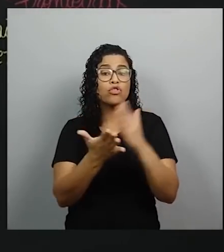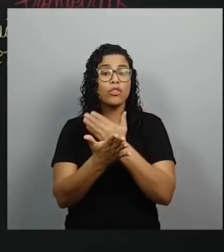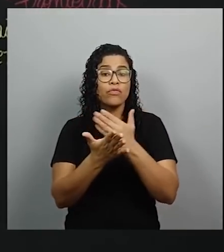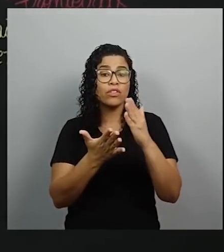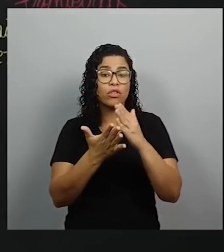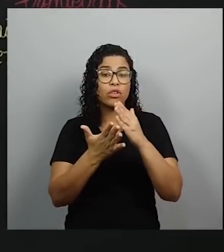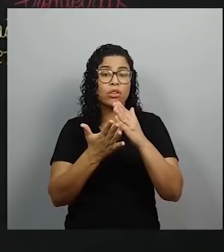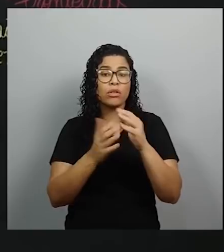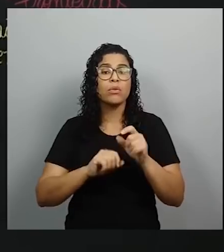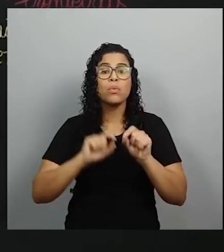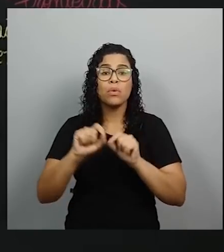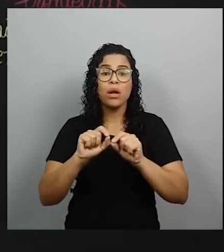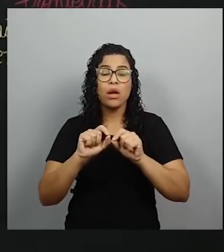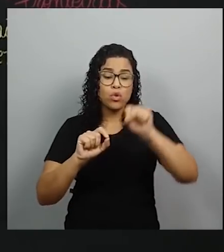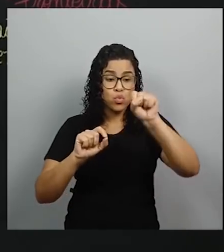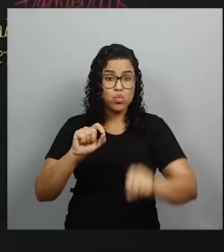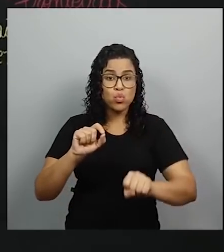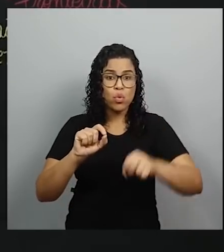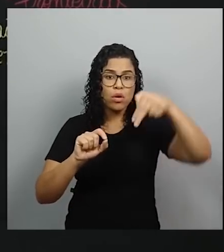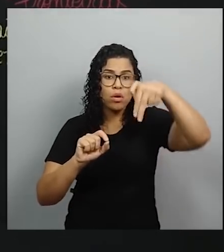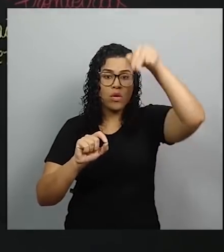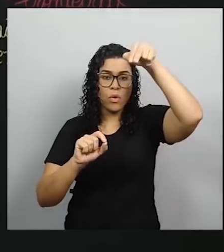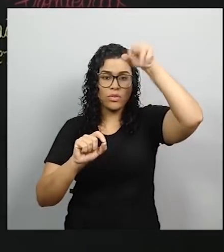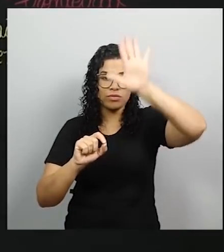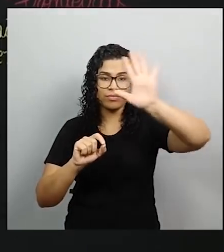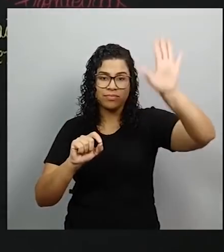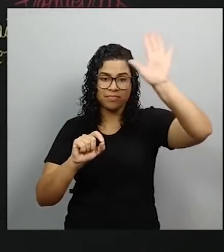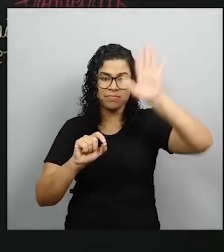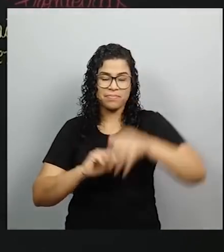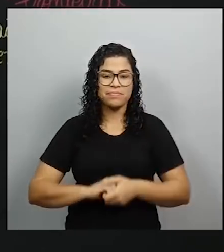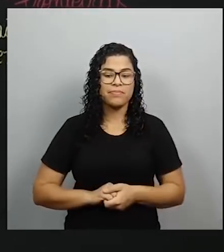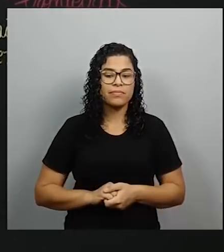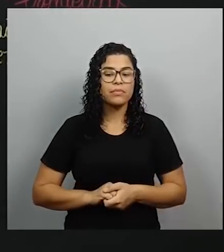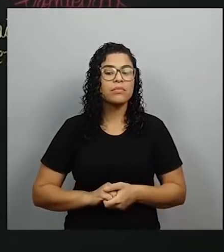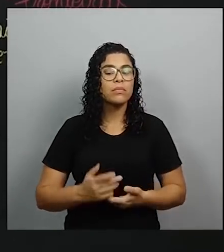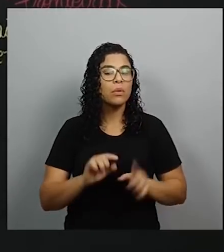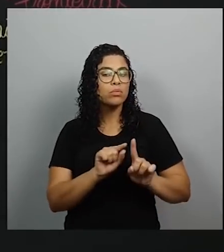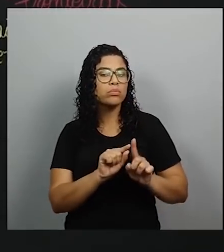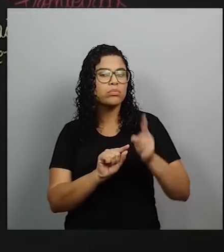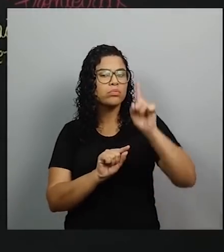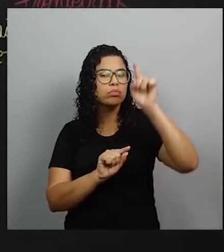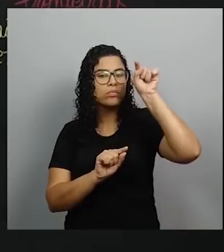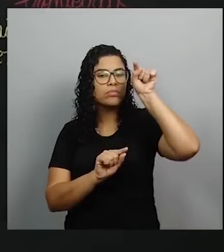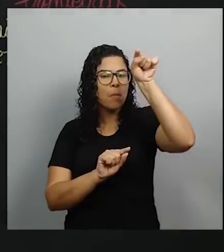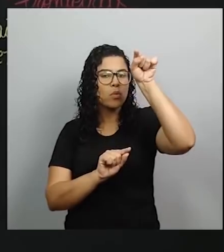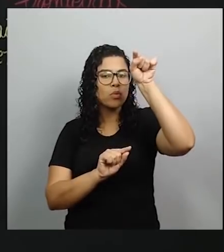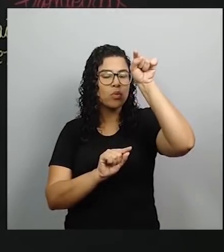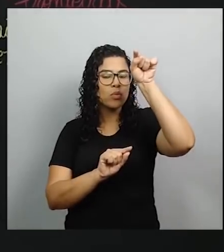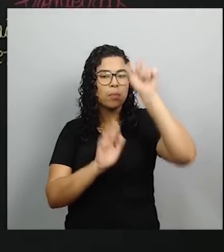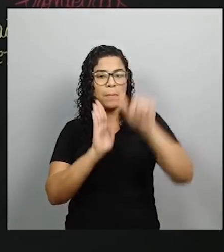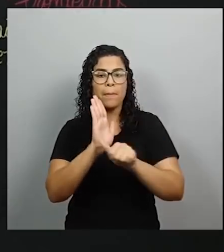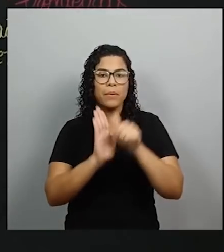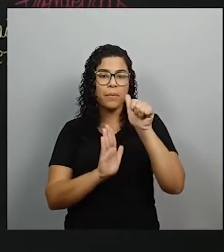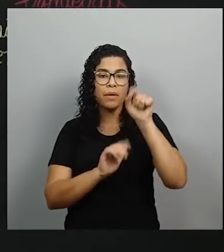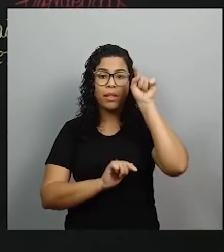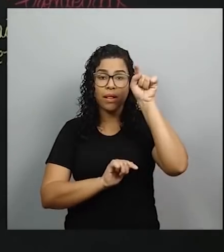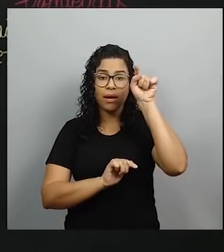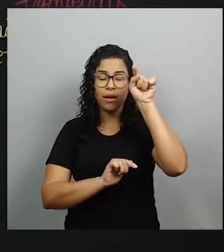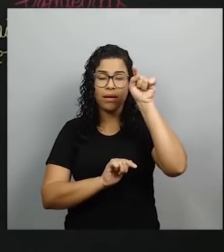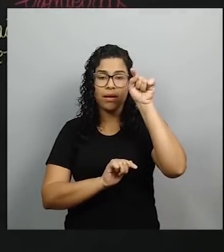e hemisfério sul. Então, nós temos aqui o ponto mais ao norte do Brasil, o Monte Caburaí, a nascente do